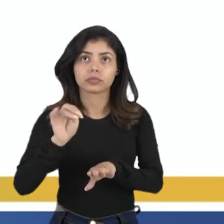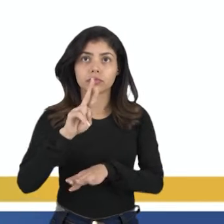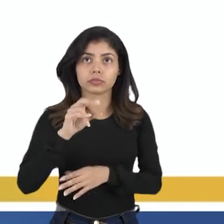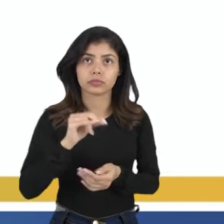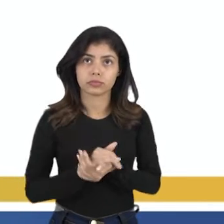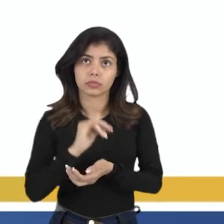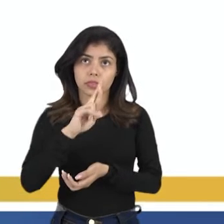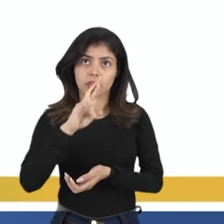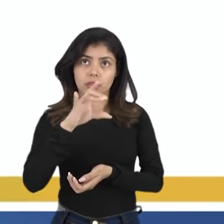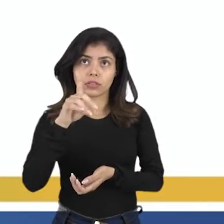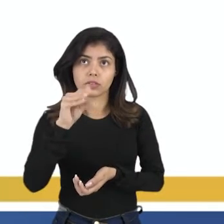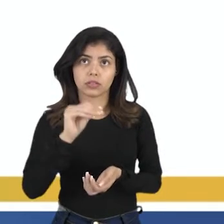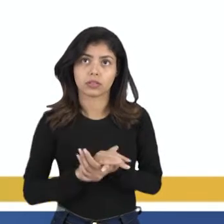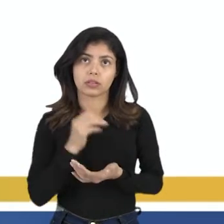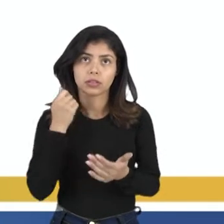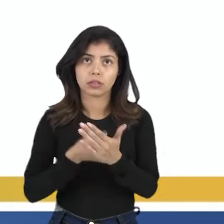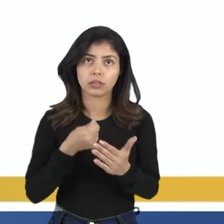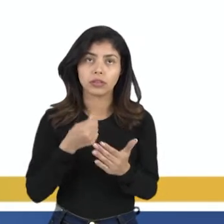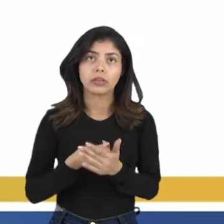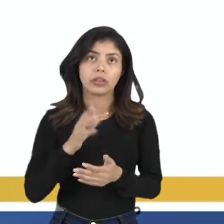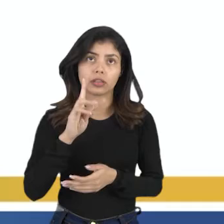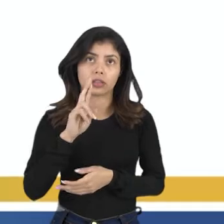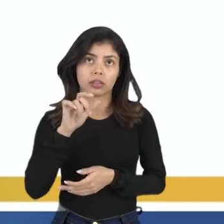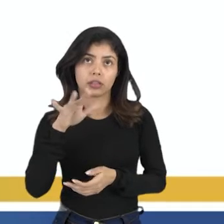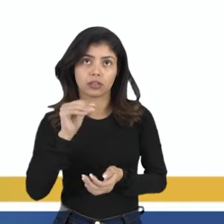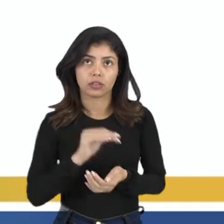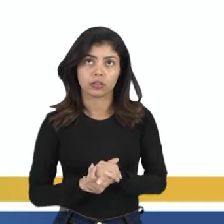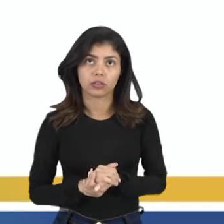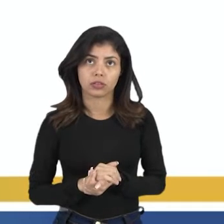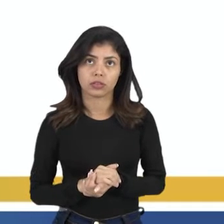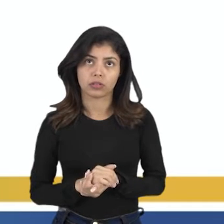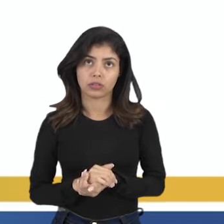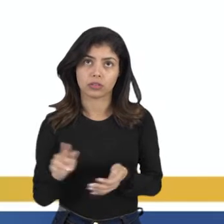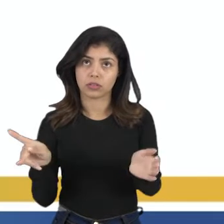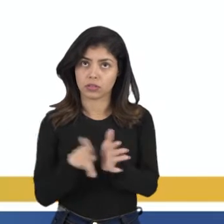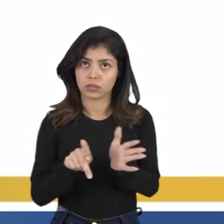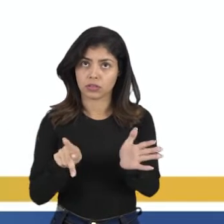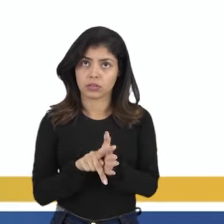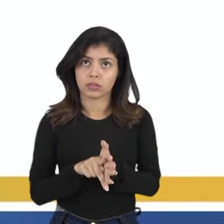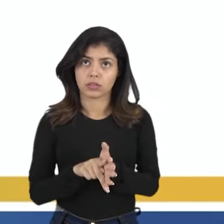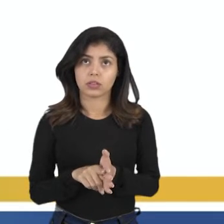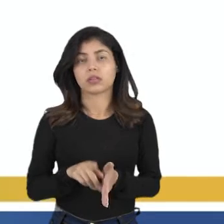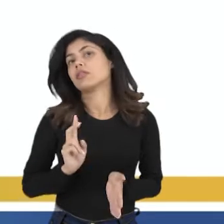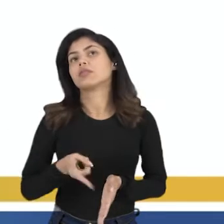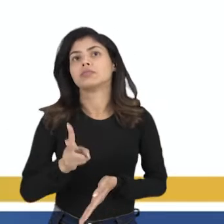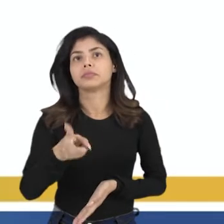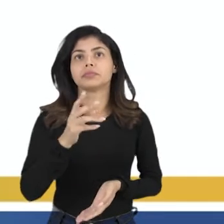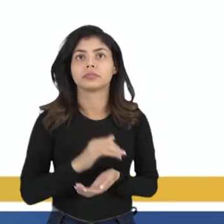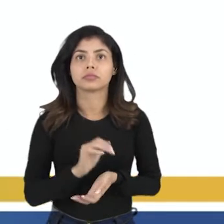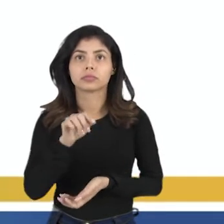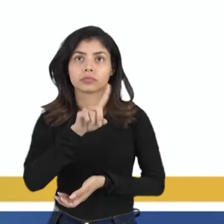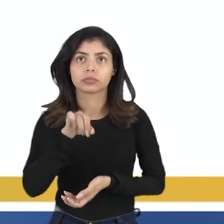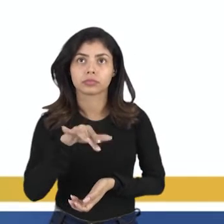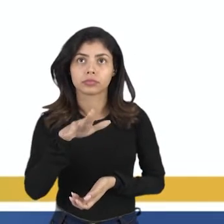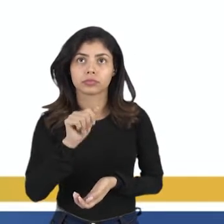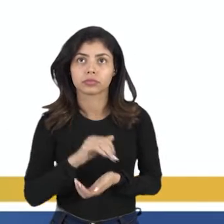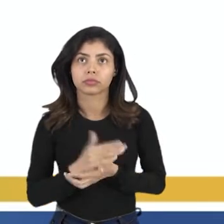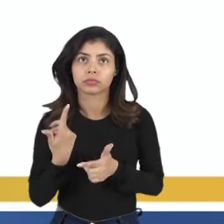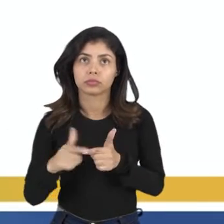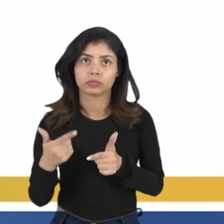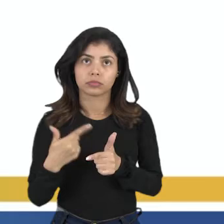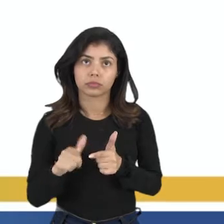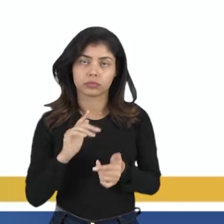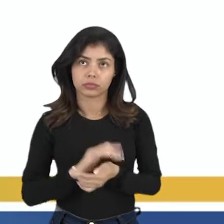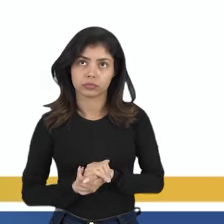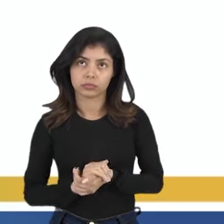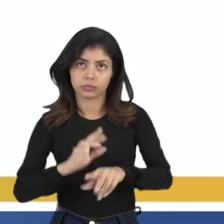subjetivo, irracional, pessimista e trágico, justamente por enfatizar as mazelas